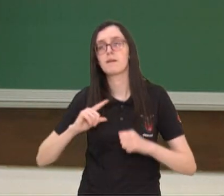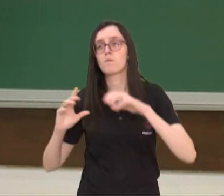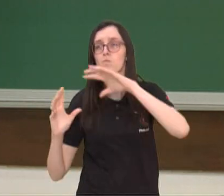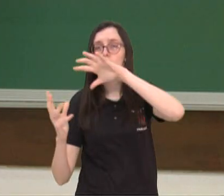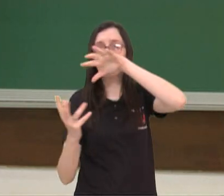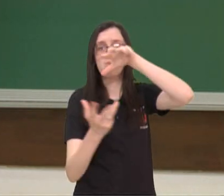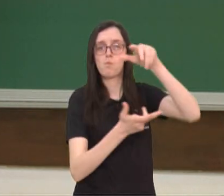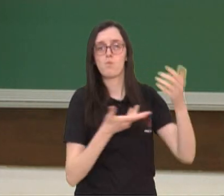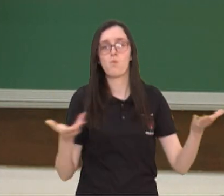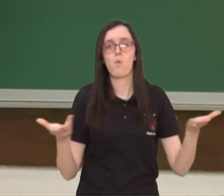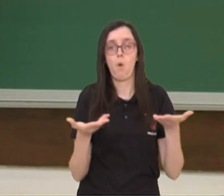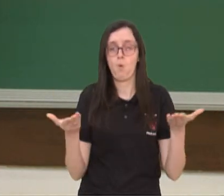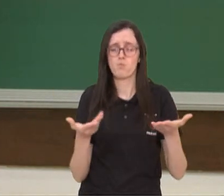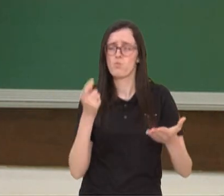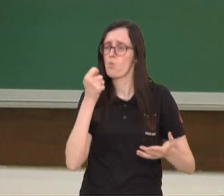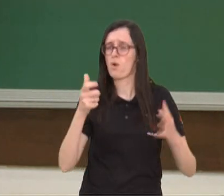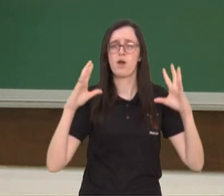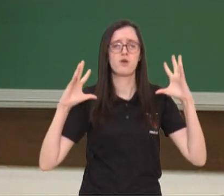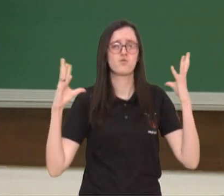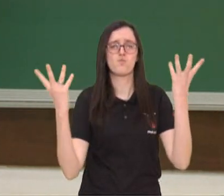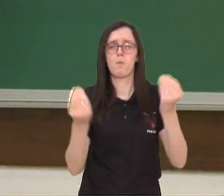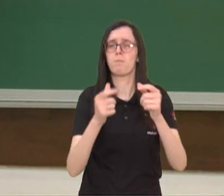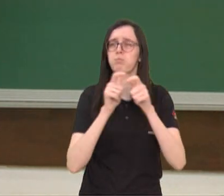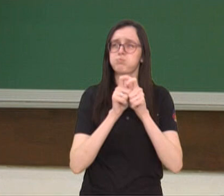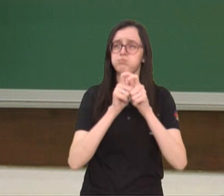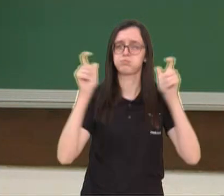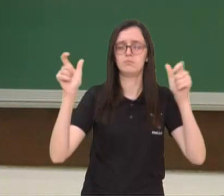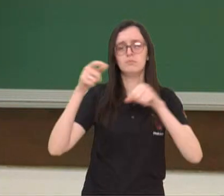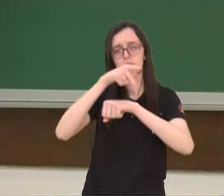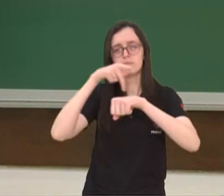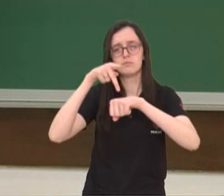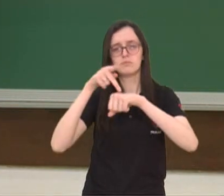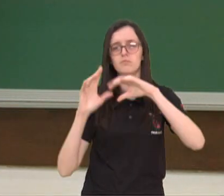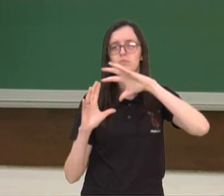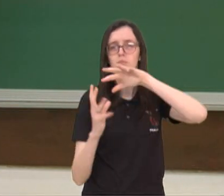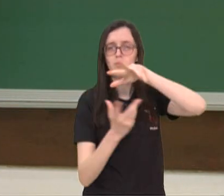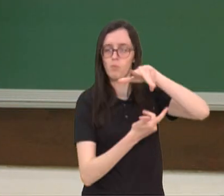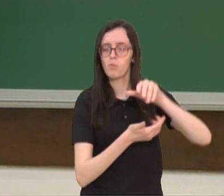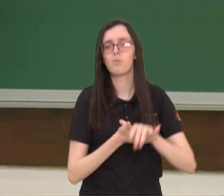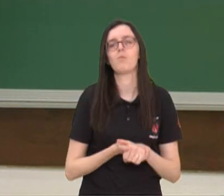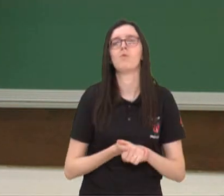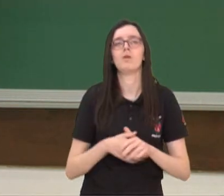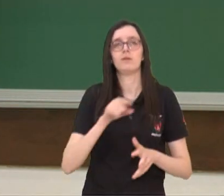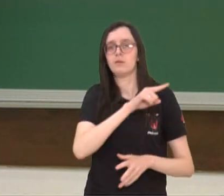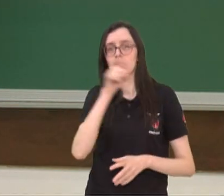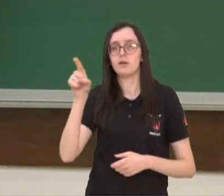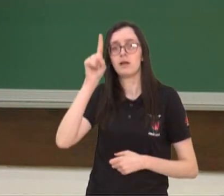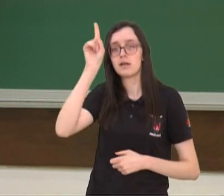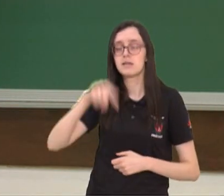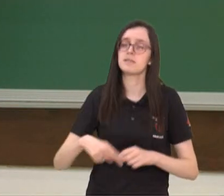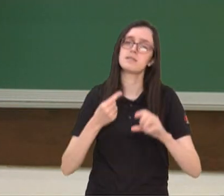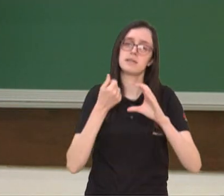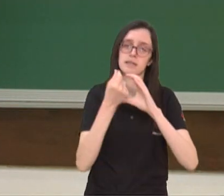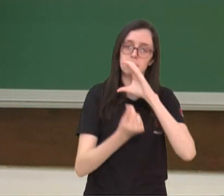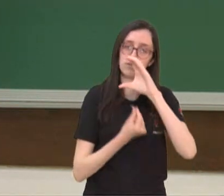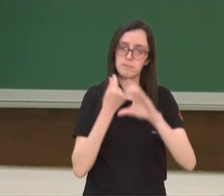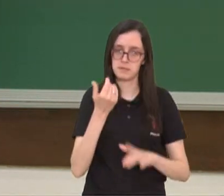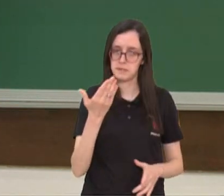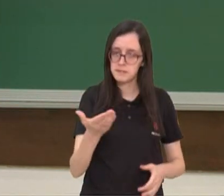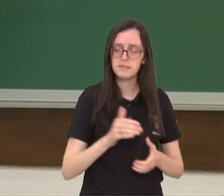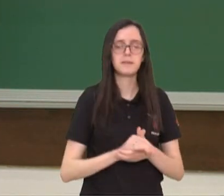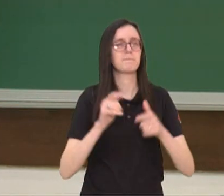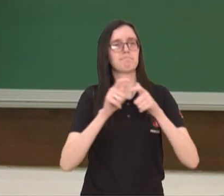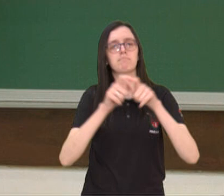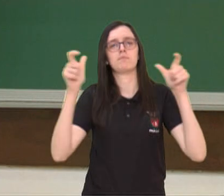inteiro hoje, praticamente, a grande maioria dos países do mundo, eles são capitalistas, né? A